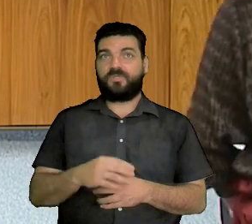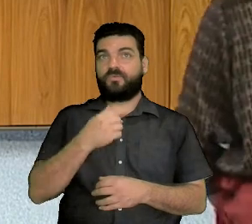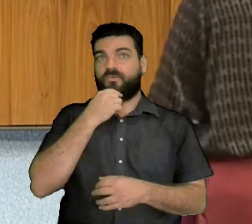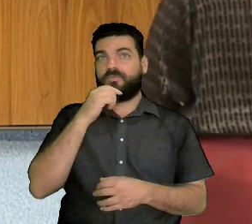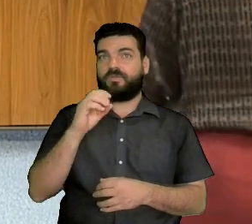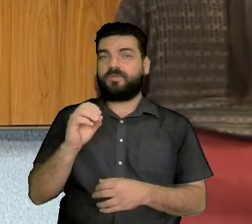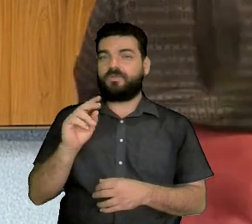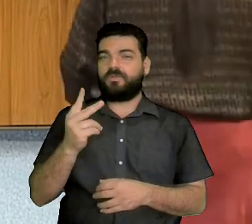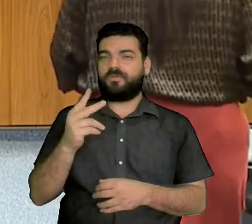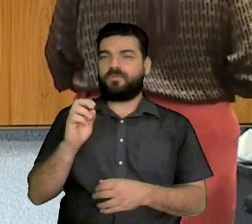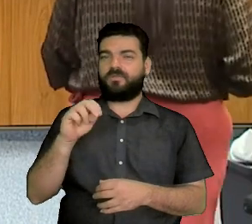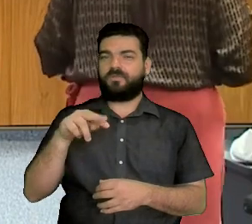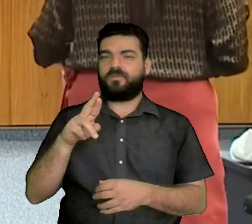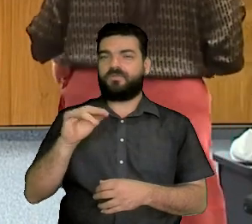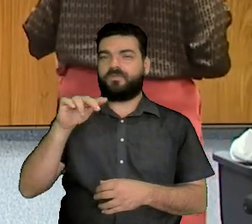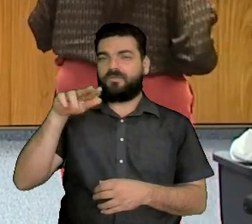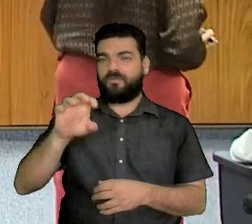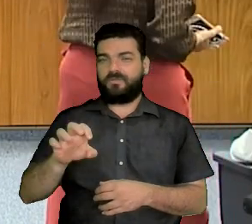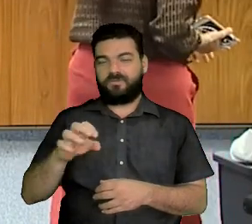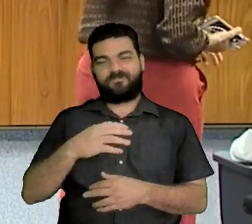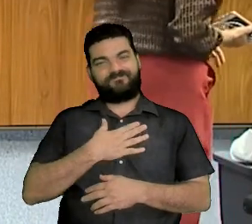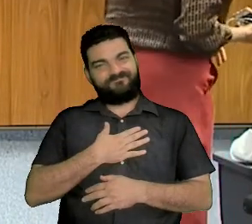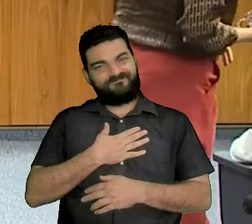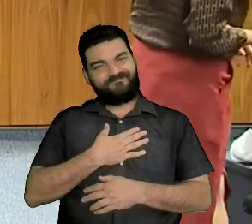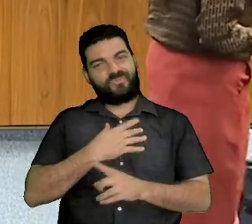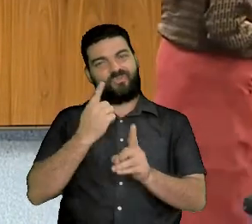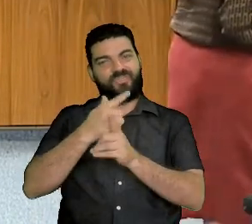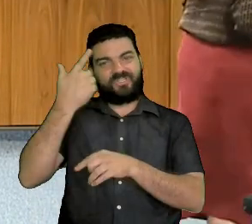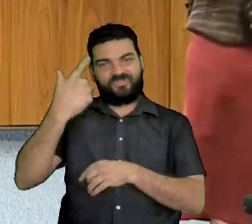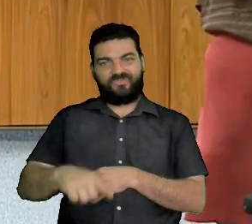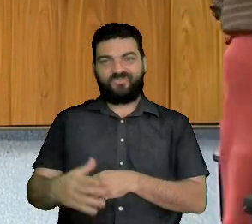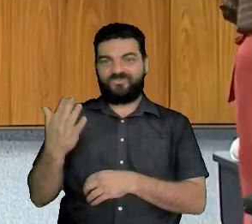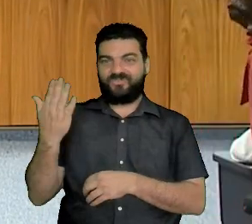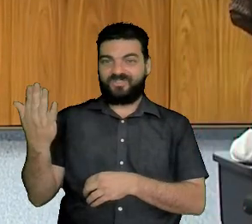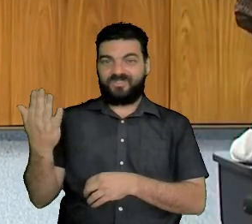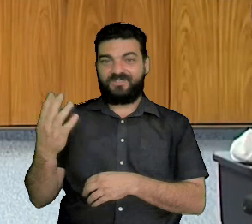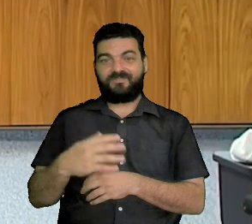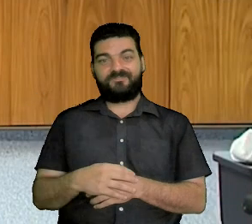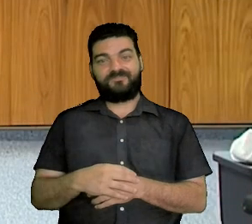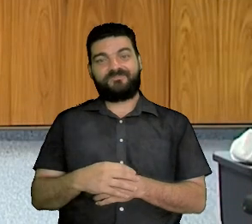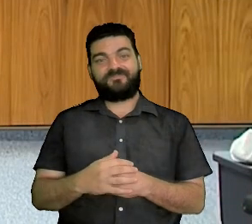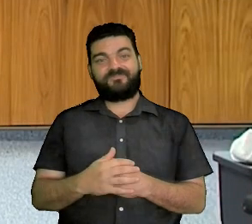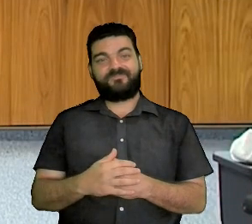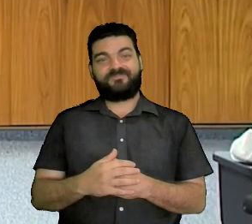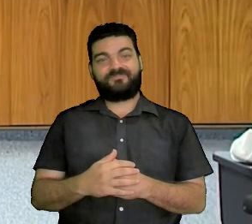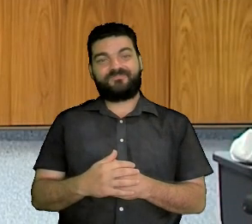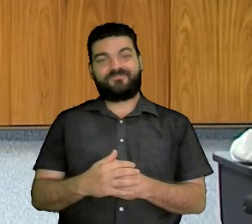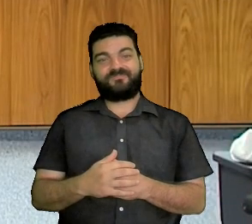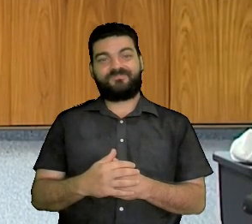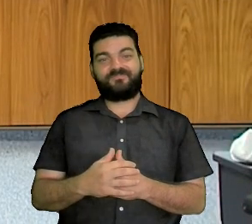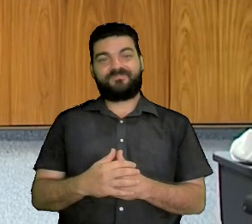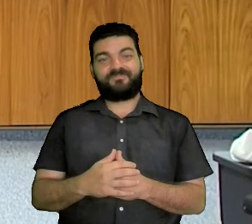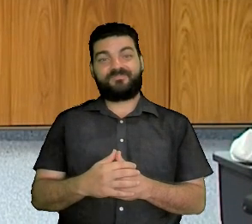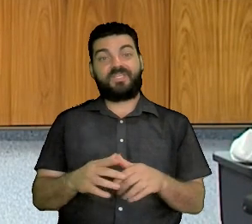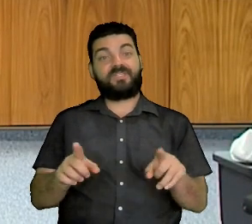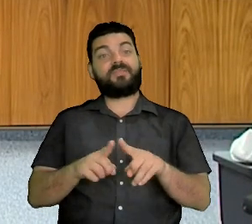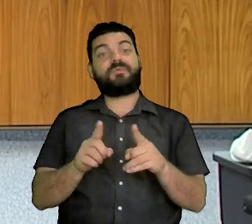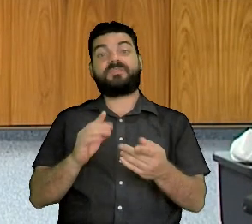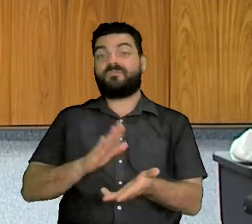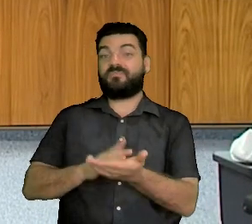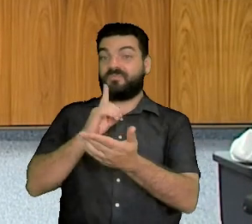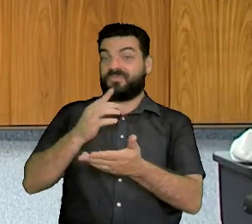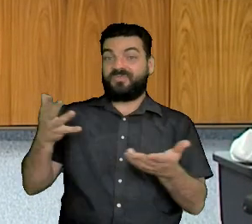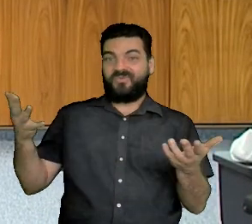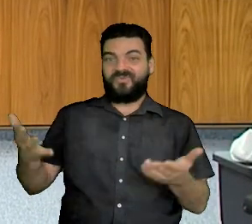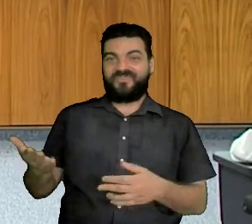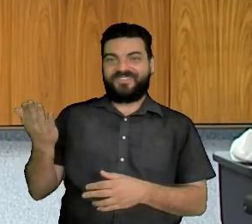Henrique Ávila. Uma satisfação tê-lo mais uma vez aqui prestigiando o evento. E aniversariante do